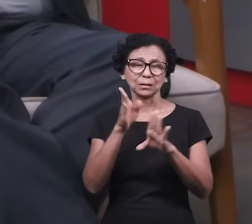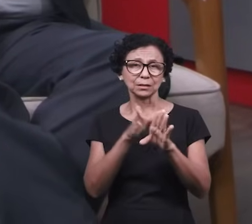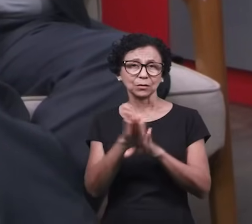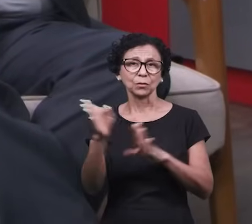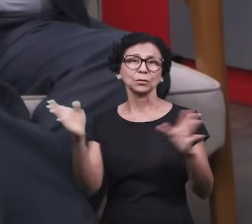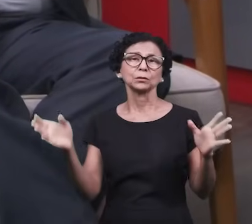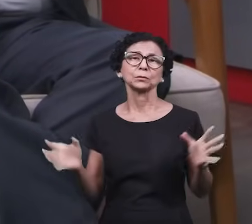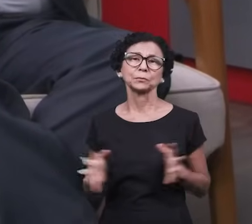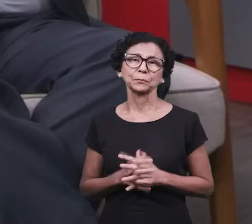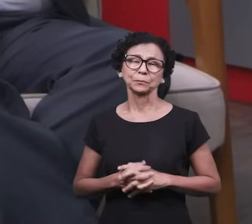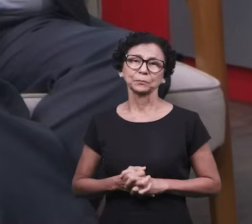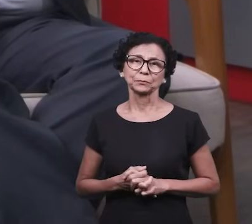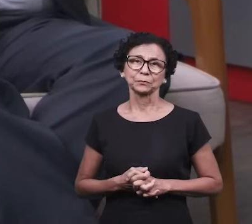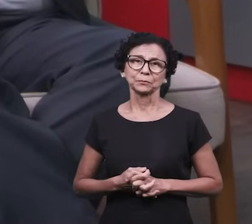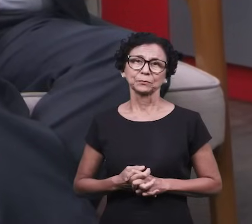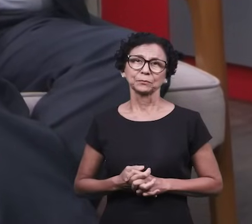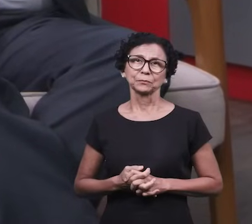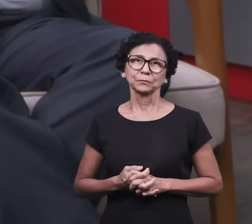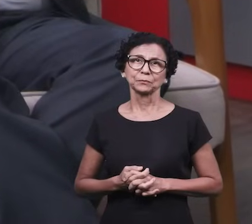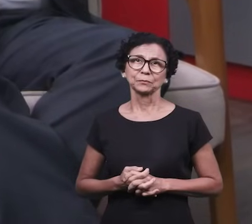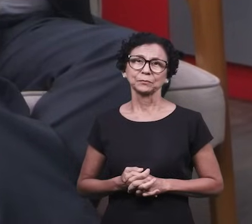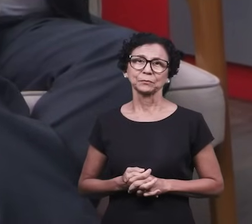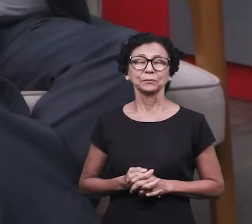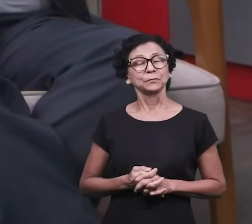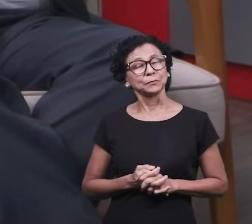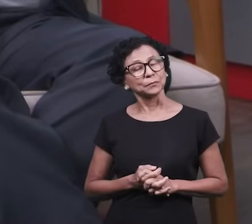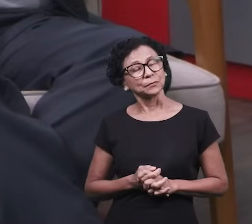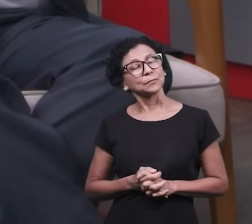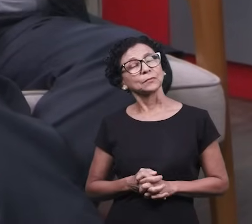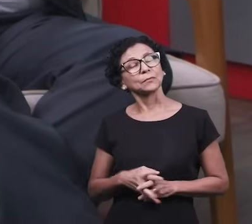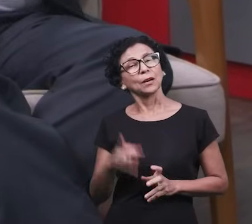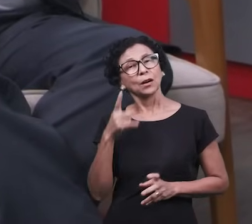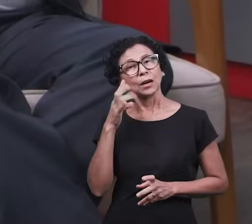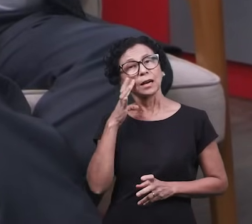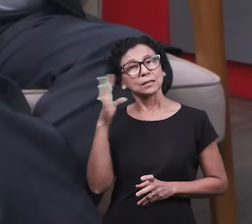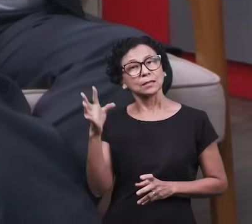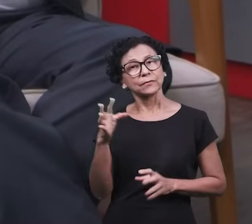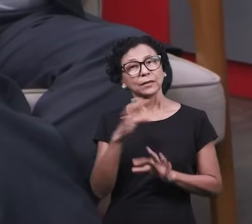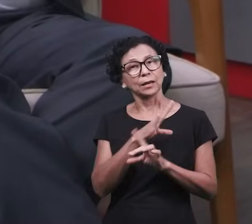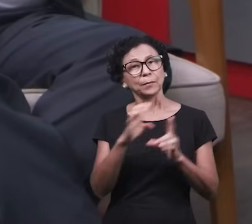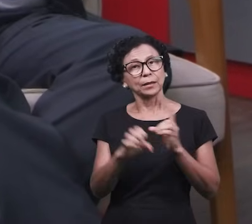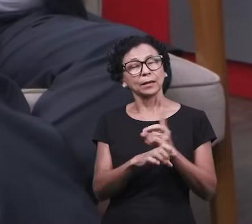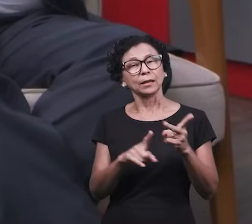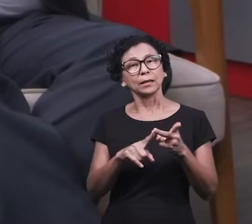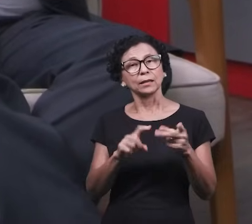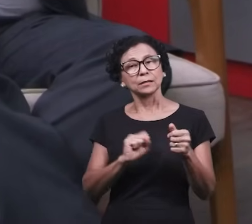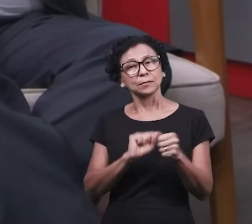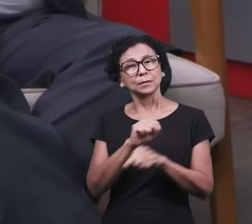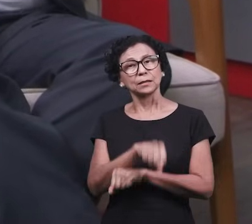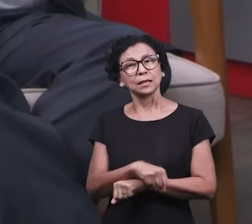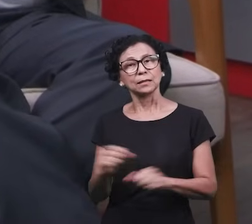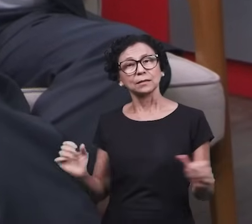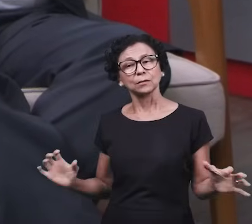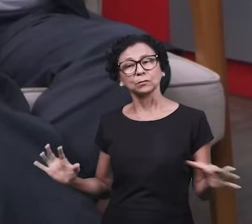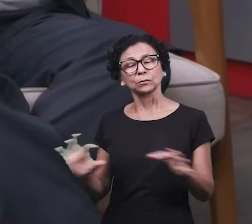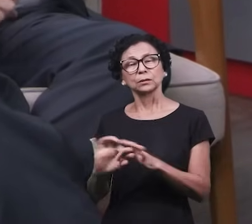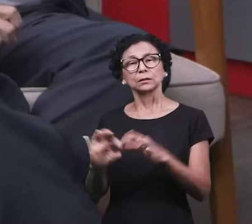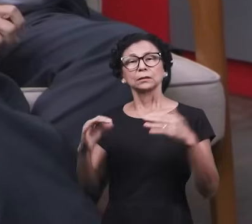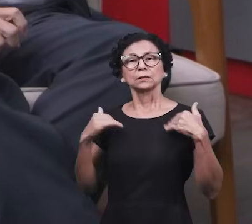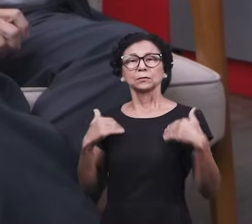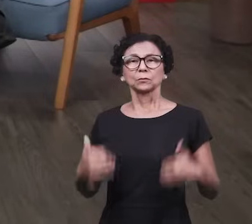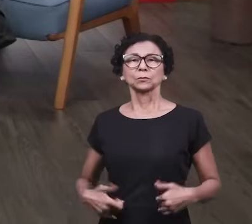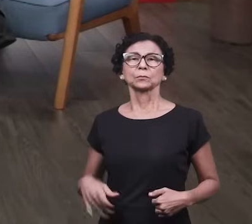que seja. Vai para o culto, vai para a EBD, vai para o seminário. Esteja integrado ao